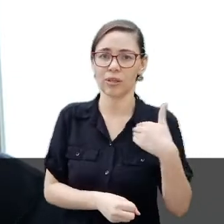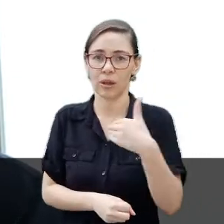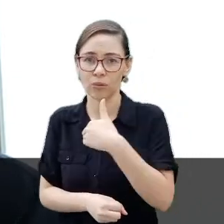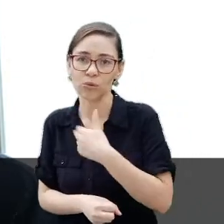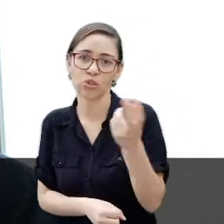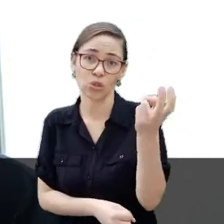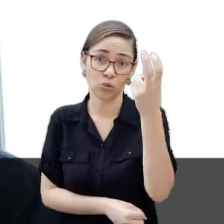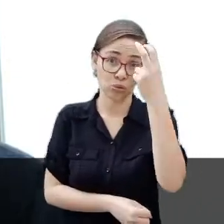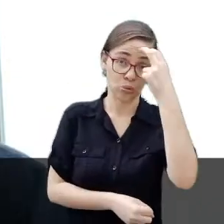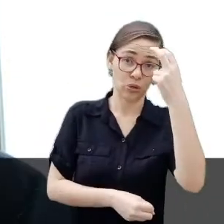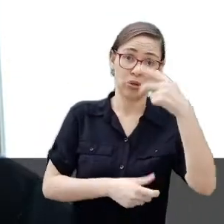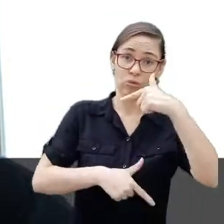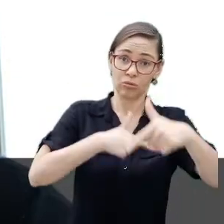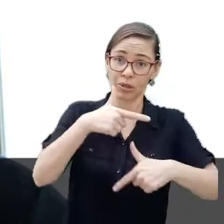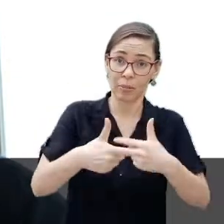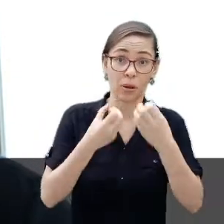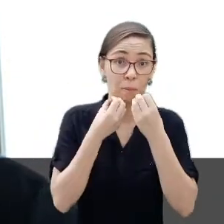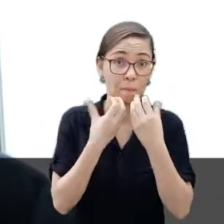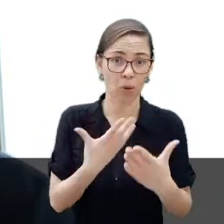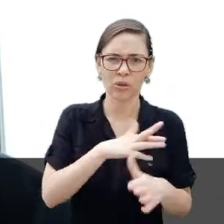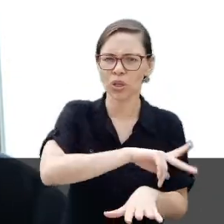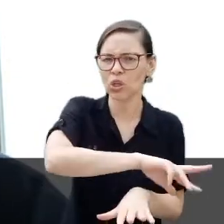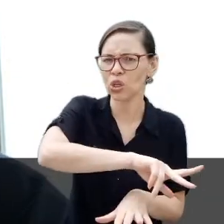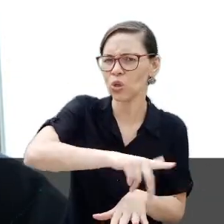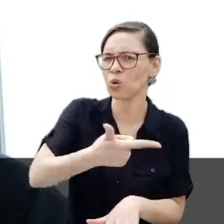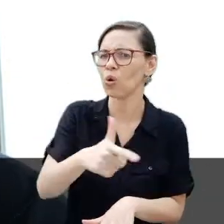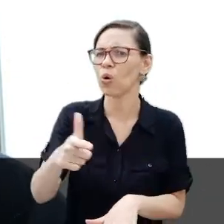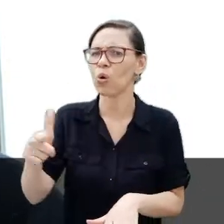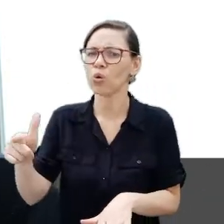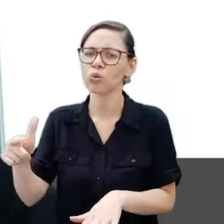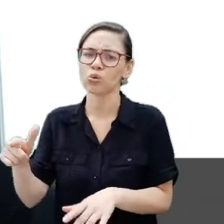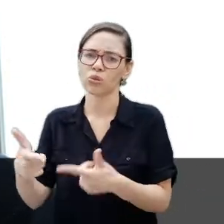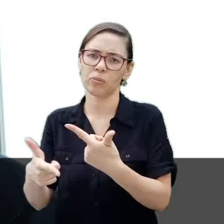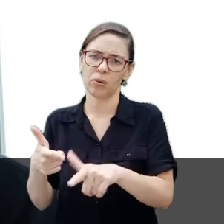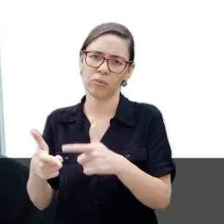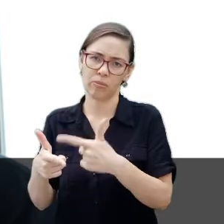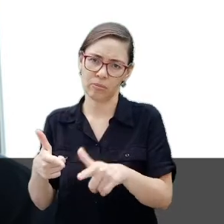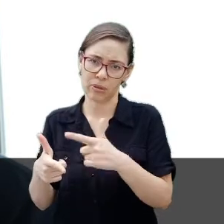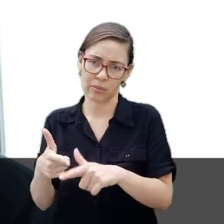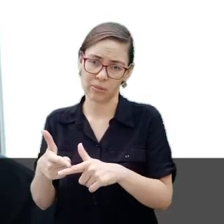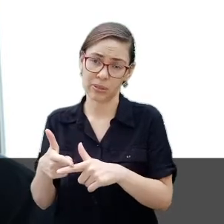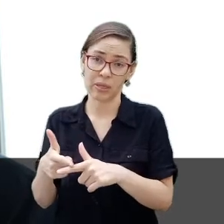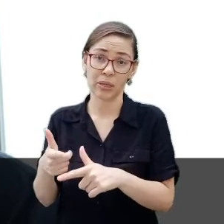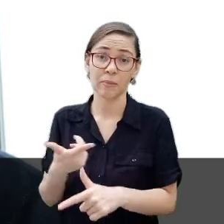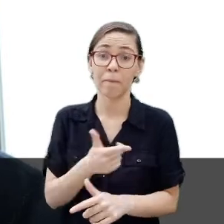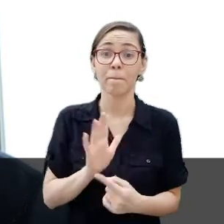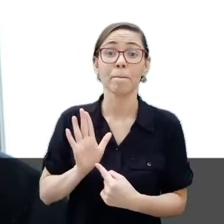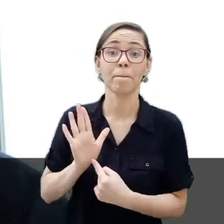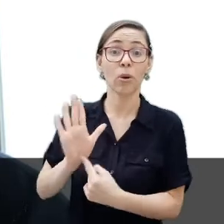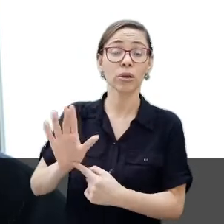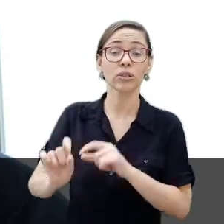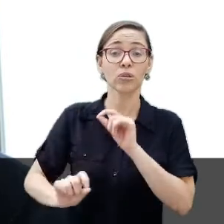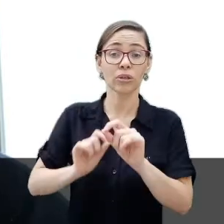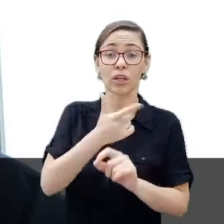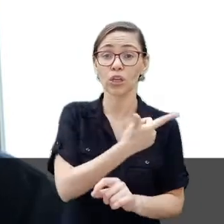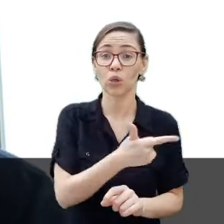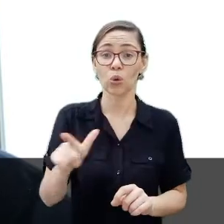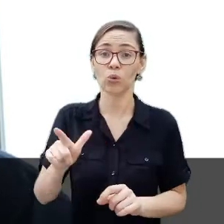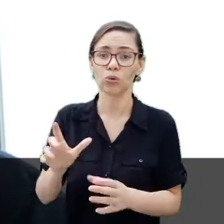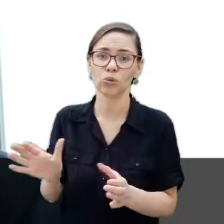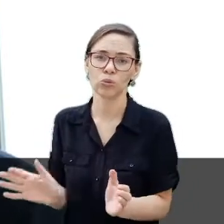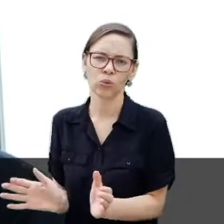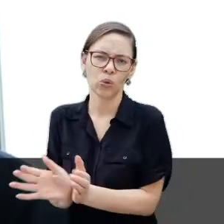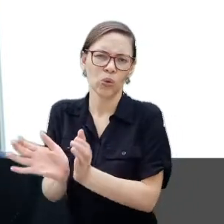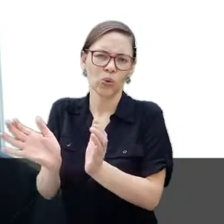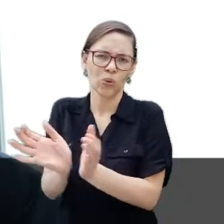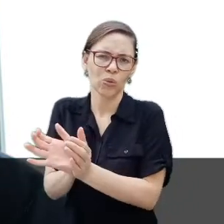trabalho, à cultura, entre outros, e posiciona determinados grupos em espaços